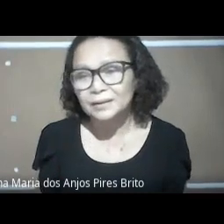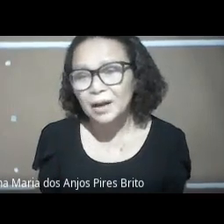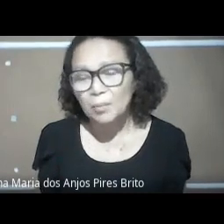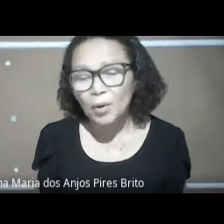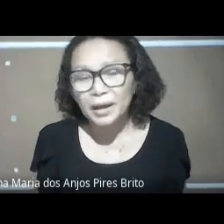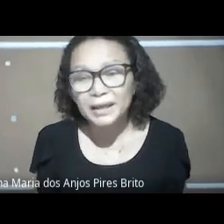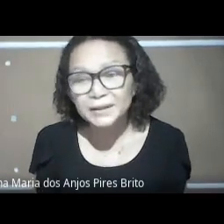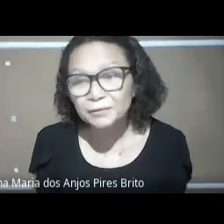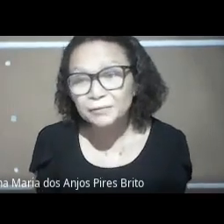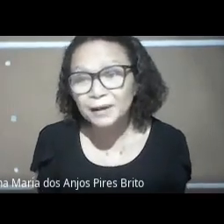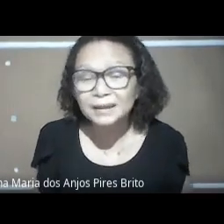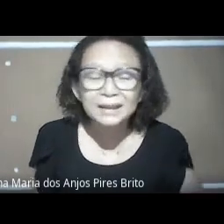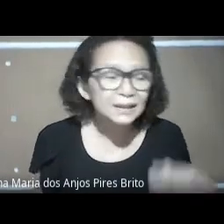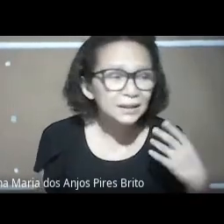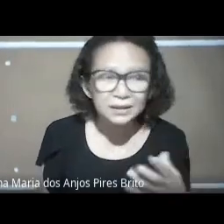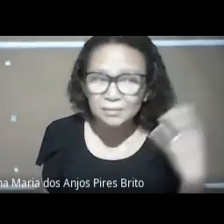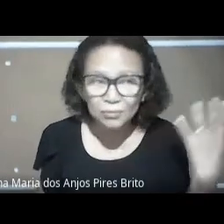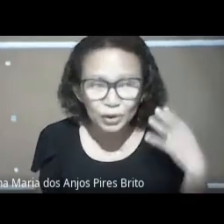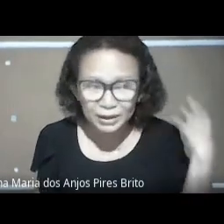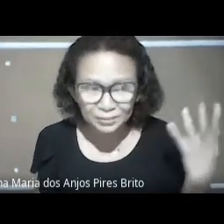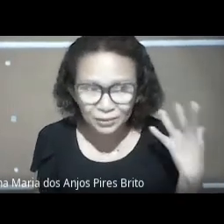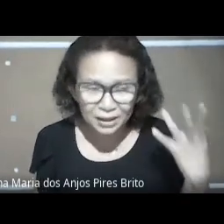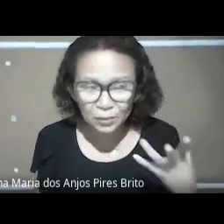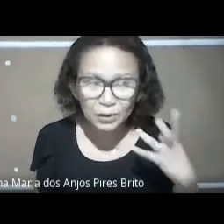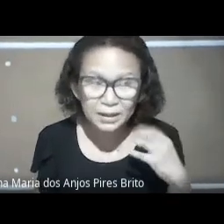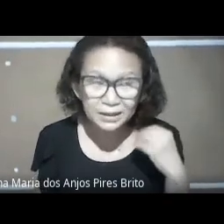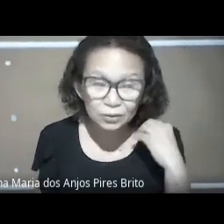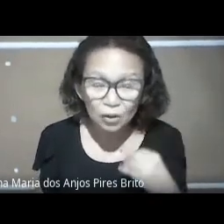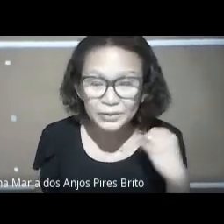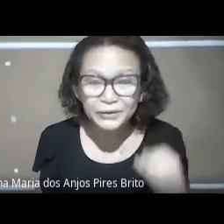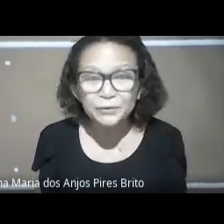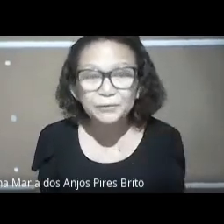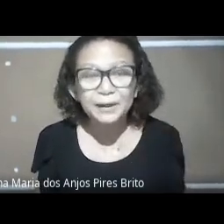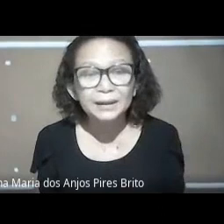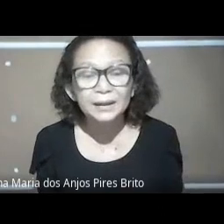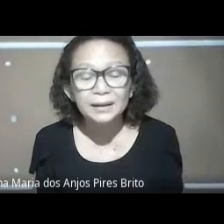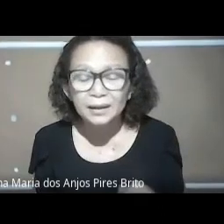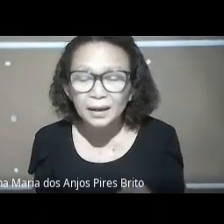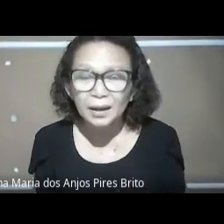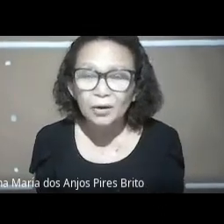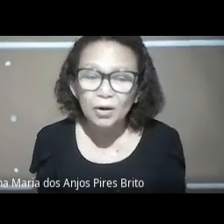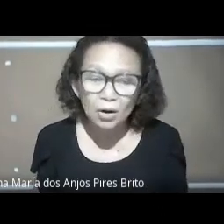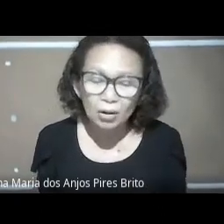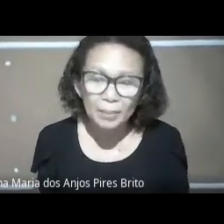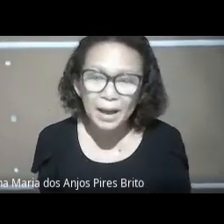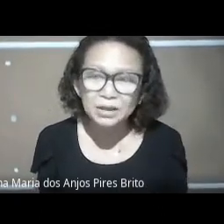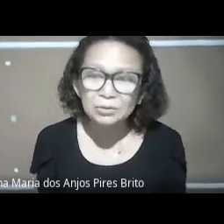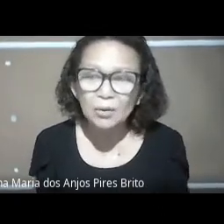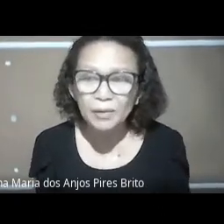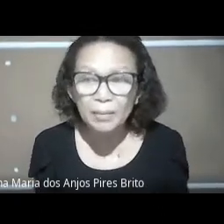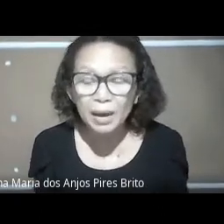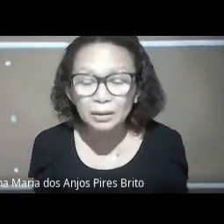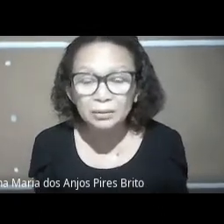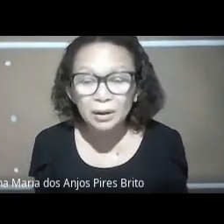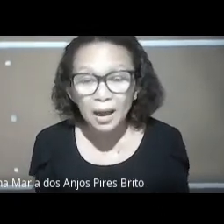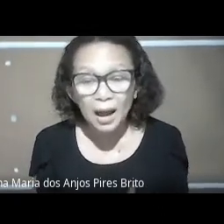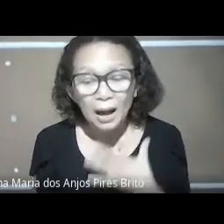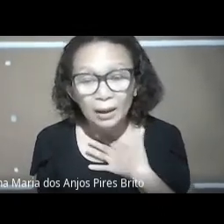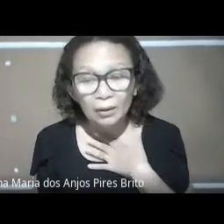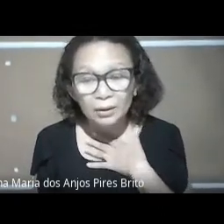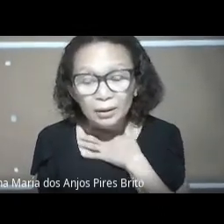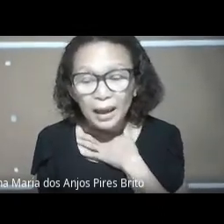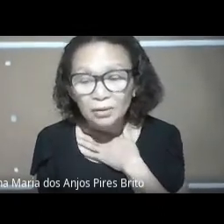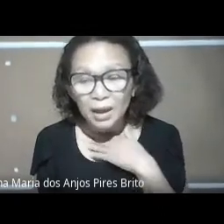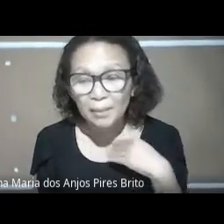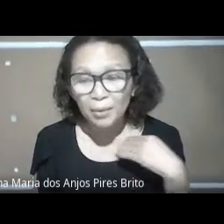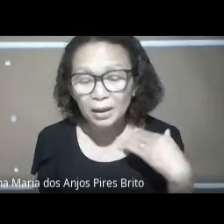Silvana. Porque Silvanas existem muitas, e o nome Silvana eu coloco a partir do alfabeto.